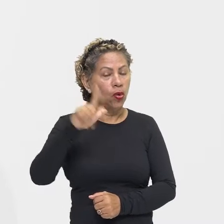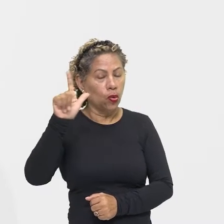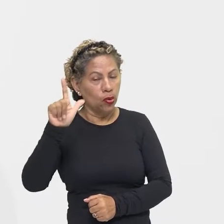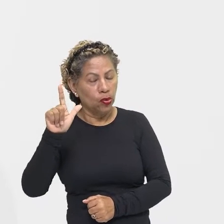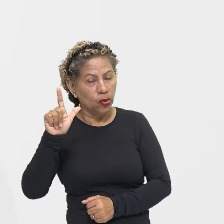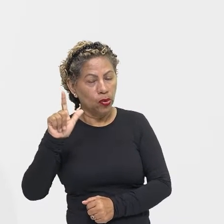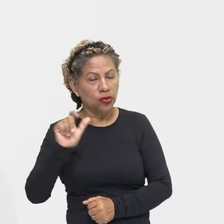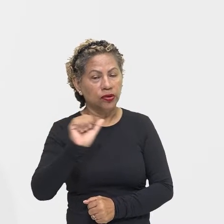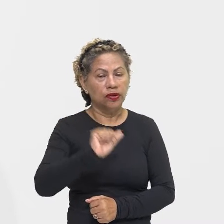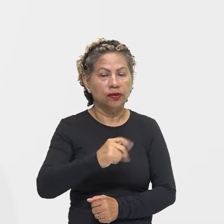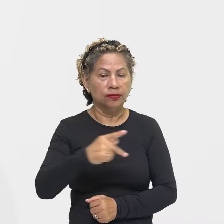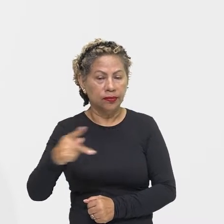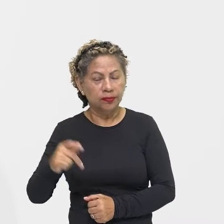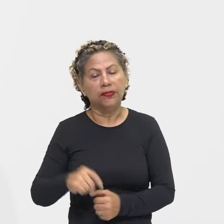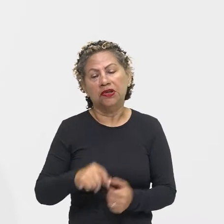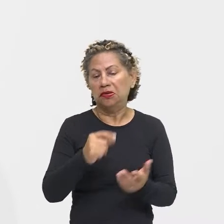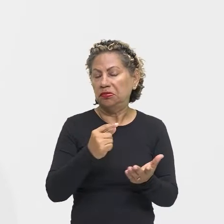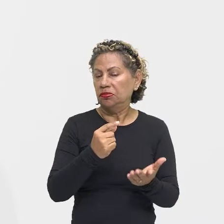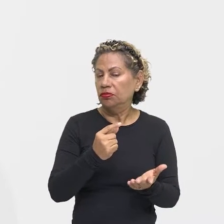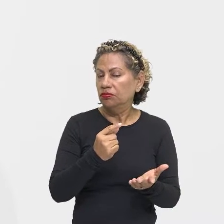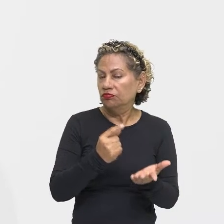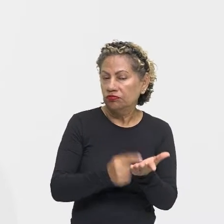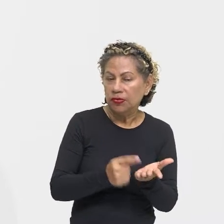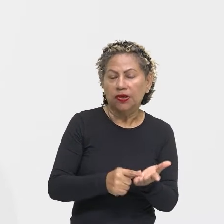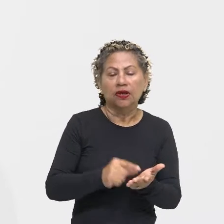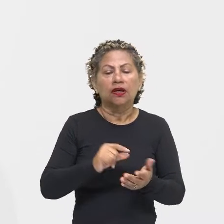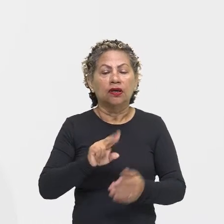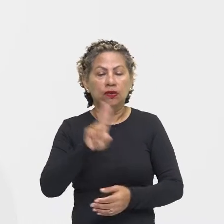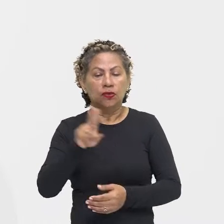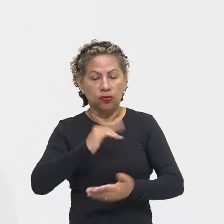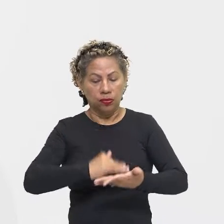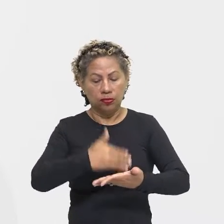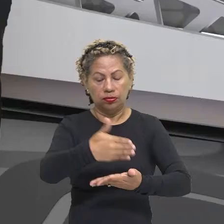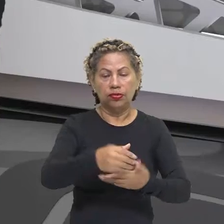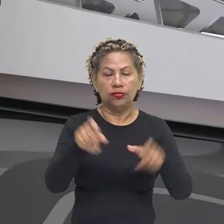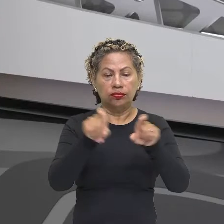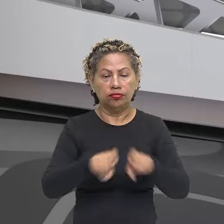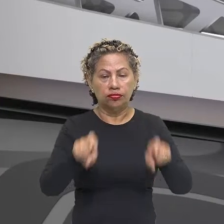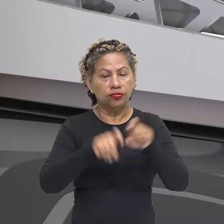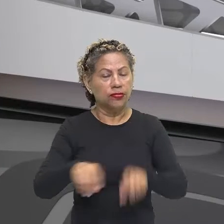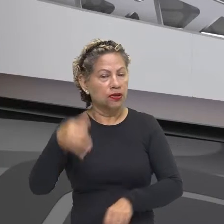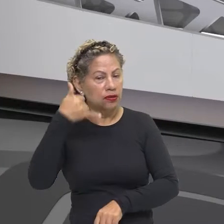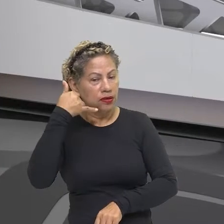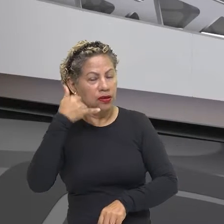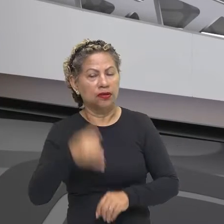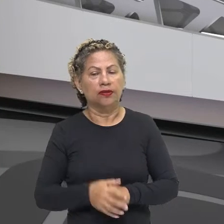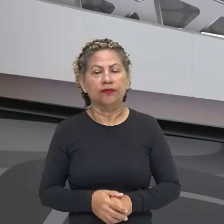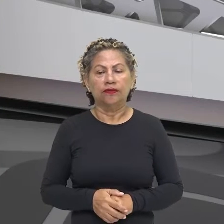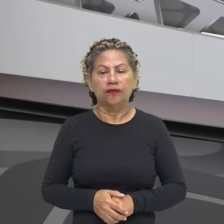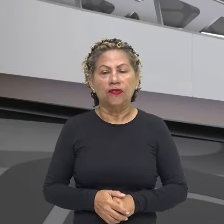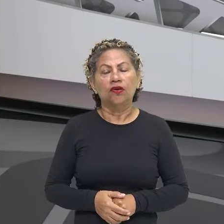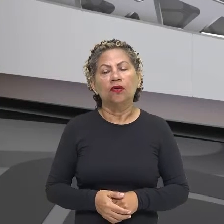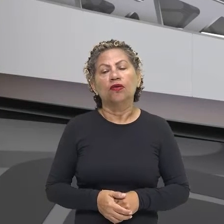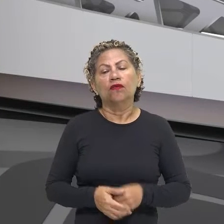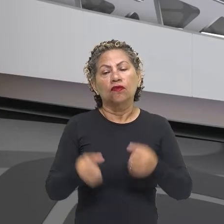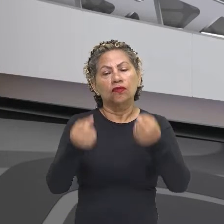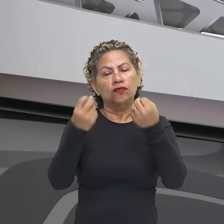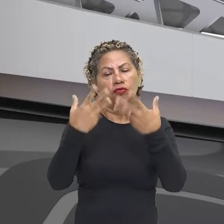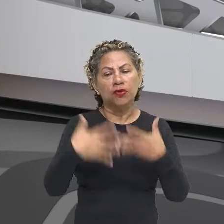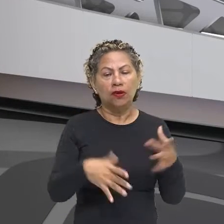usuário. Além das formas já citadas anteriormente, para manter a